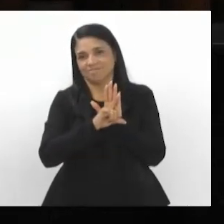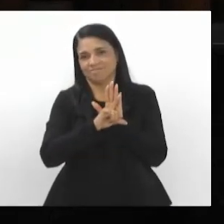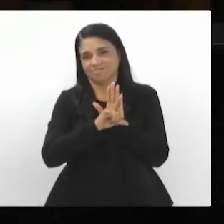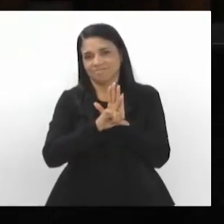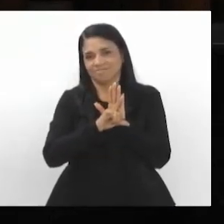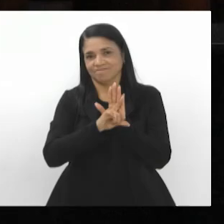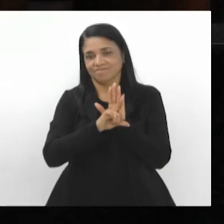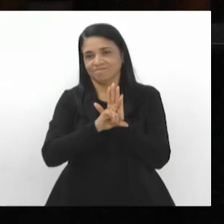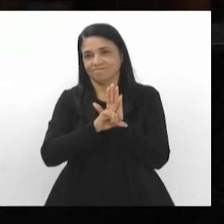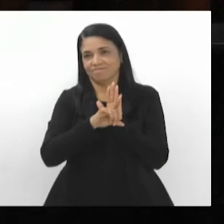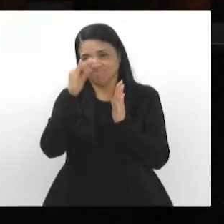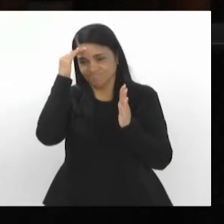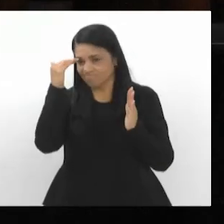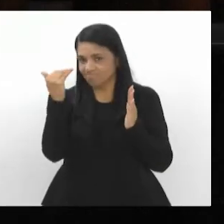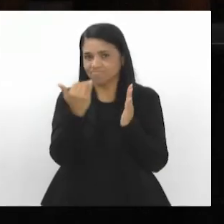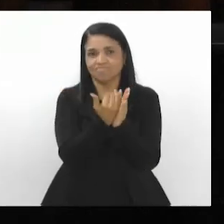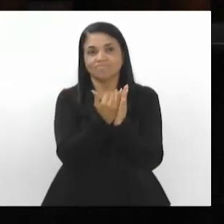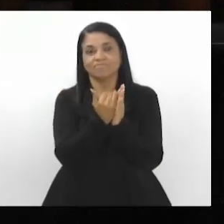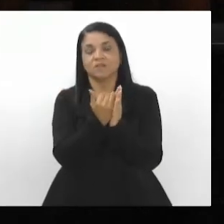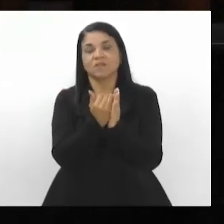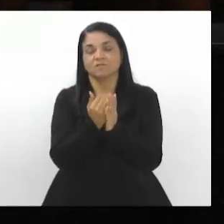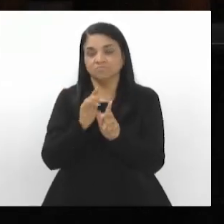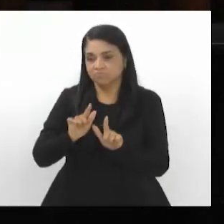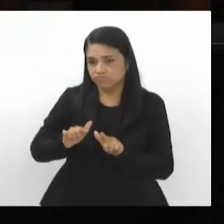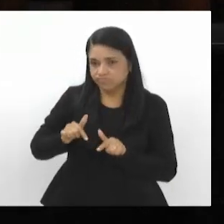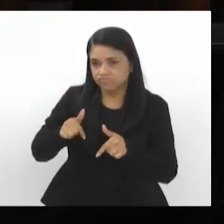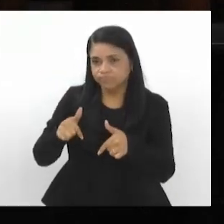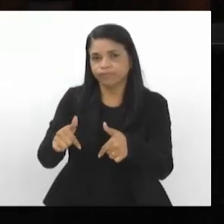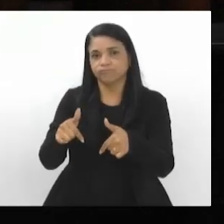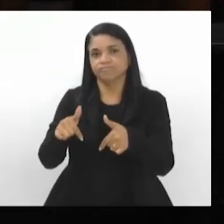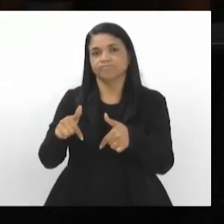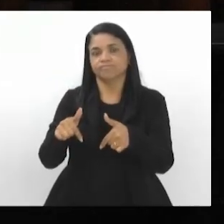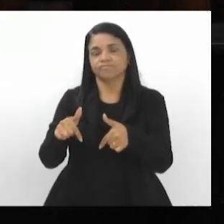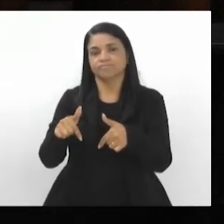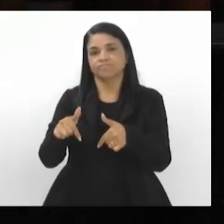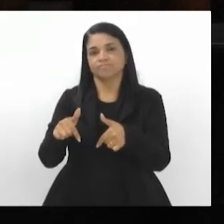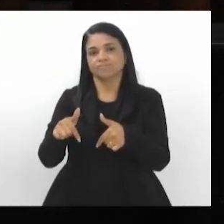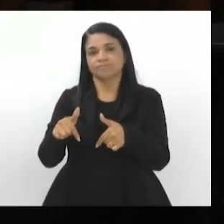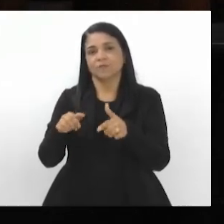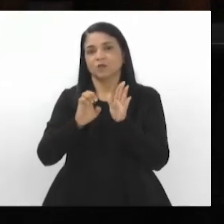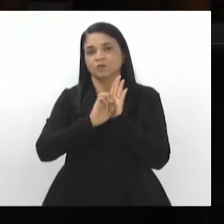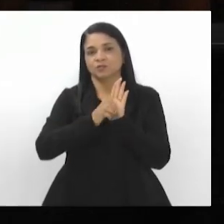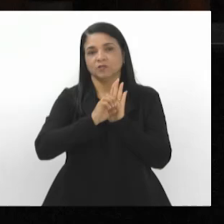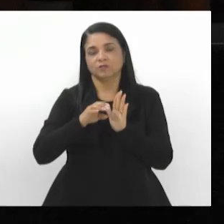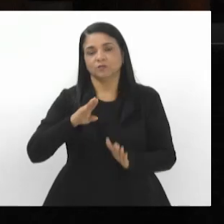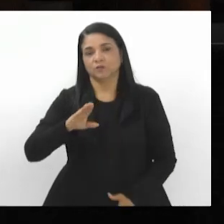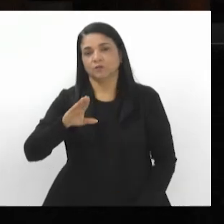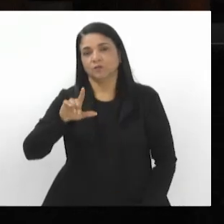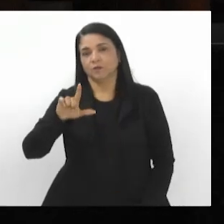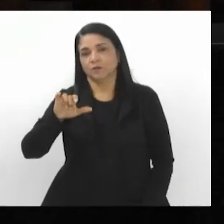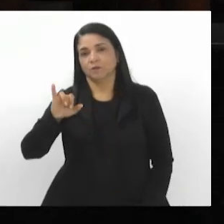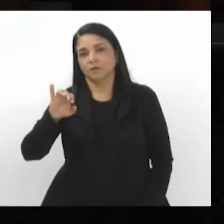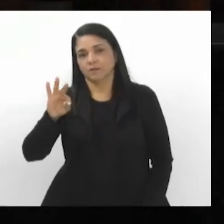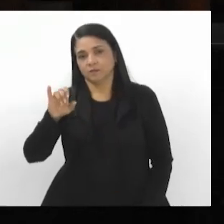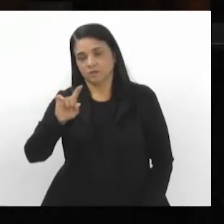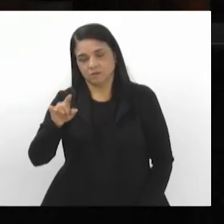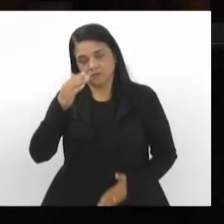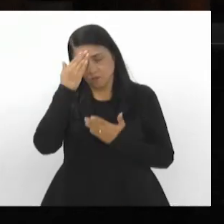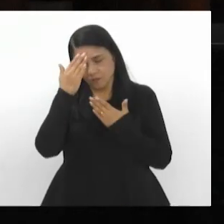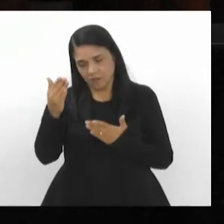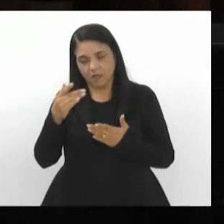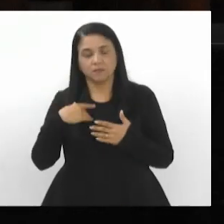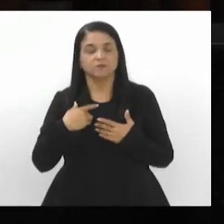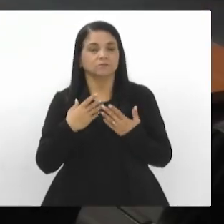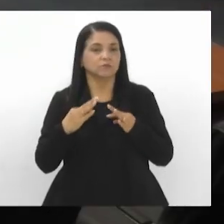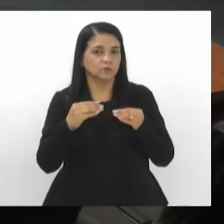fiscalização que é fazer valer, é fazer funcionar, é fazer ser exercido o Estatuto da Blitz no Rio de Janeiro. Muito obrigado pela parte, obrigado, presidente, obrigado